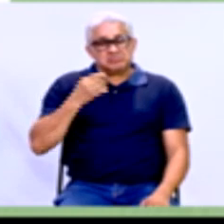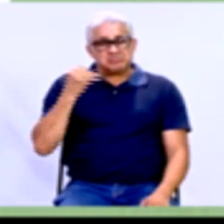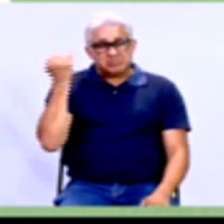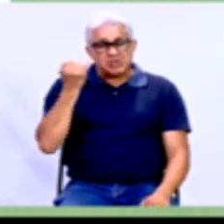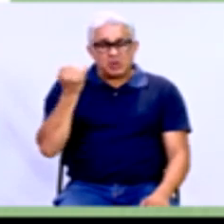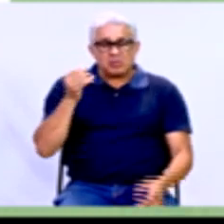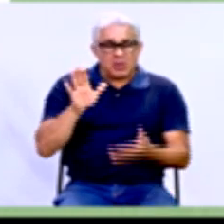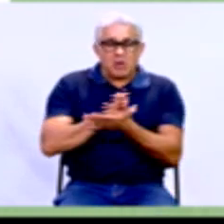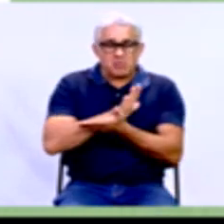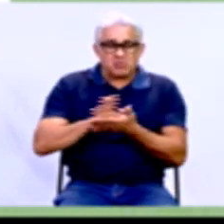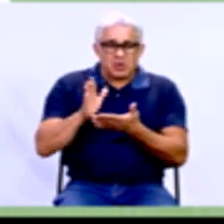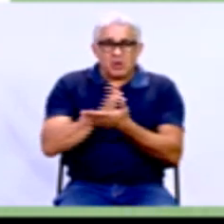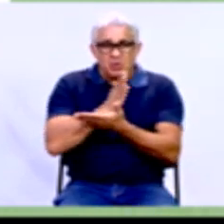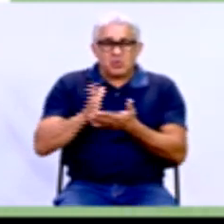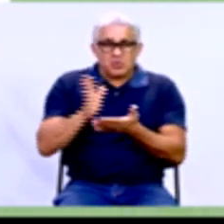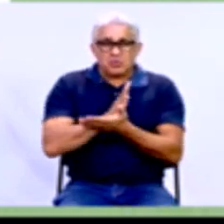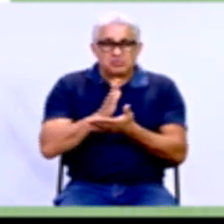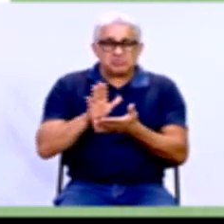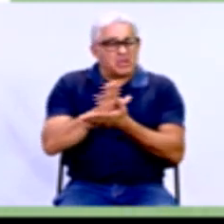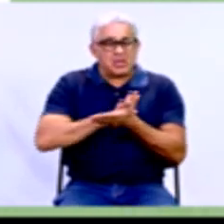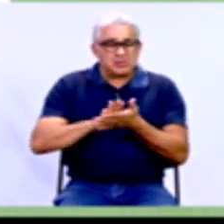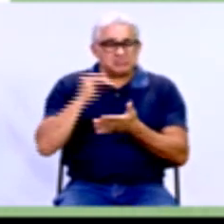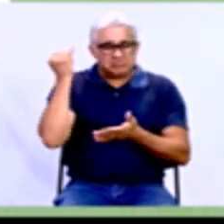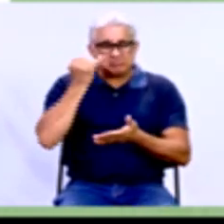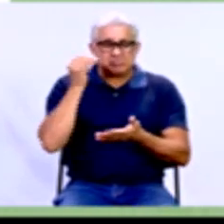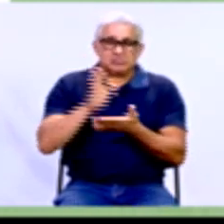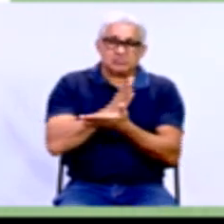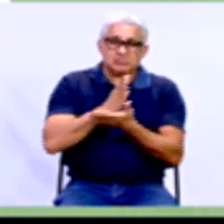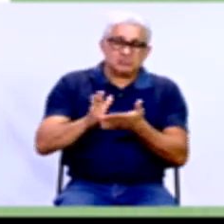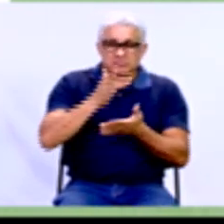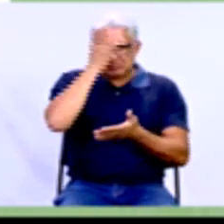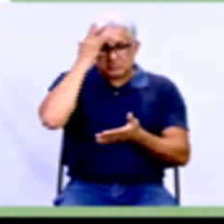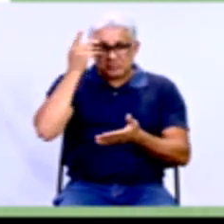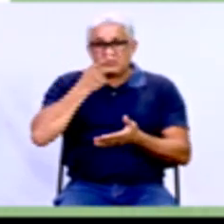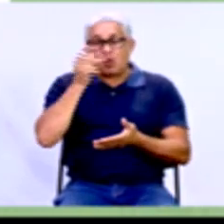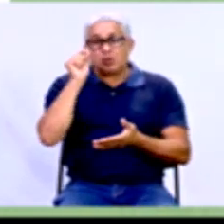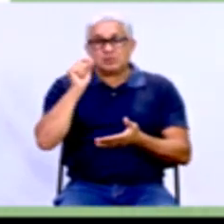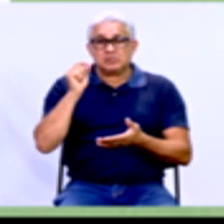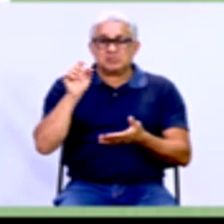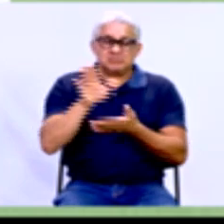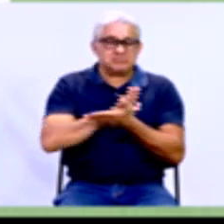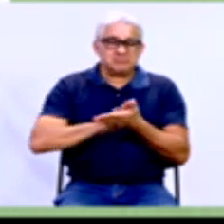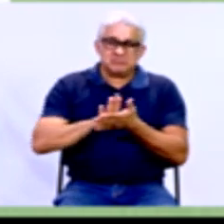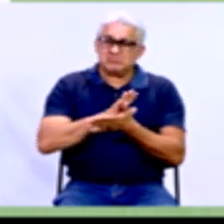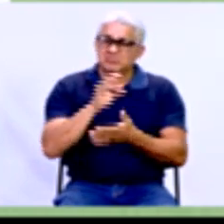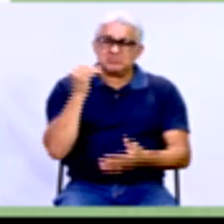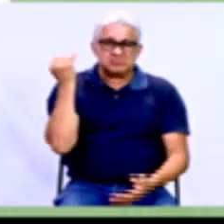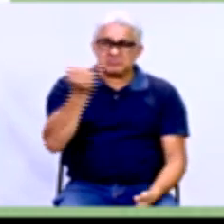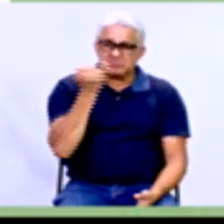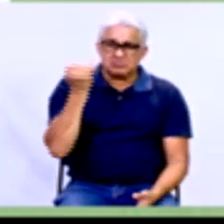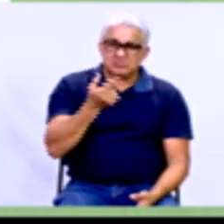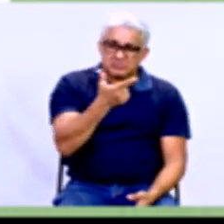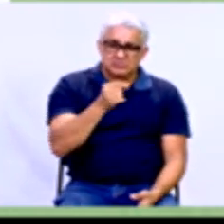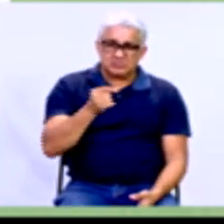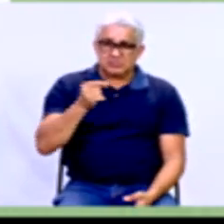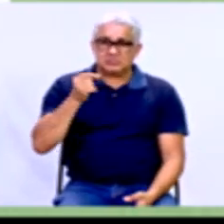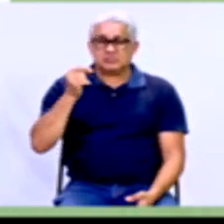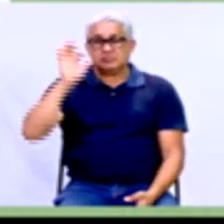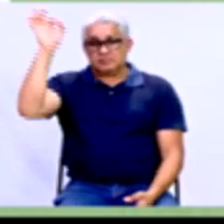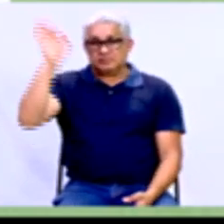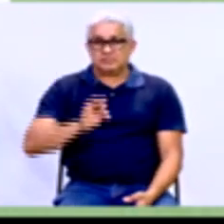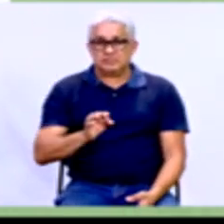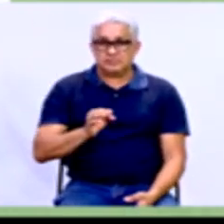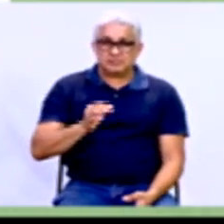importante ou extremamente importante. Tem muita gente que fala que não é muito importante. 20% acha